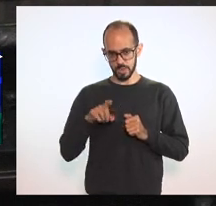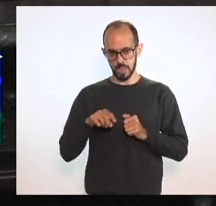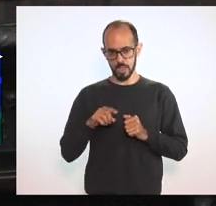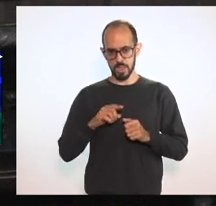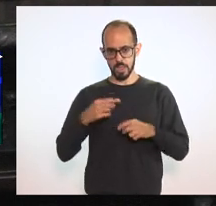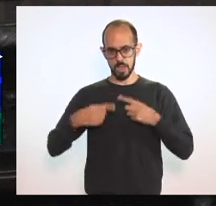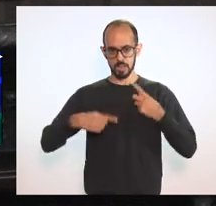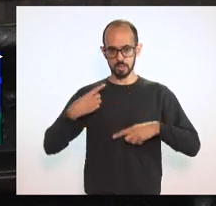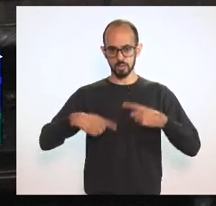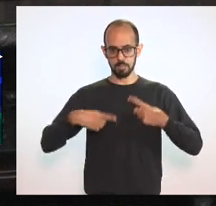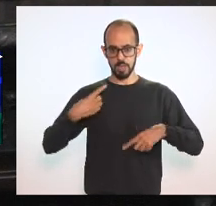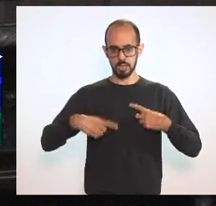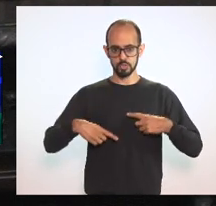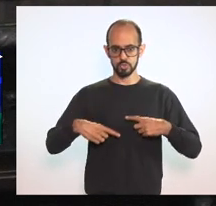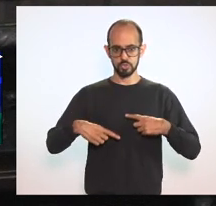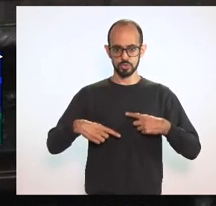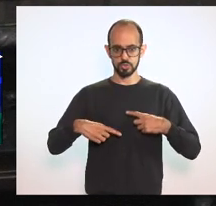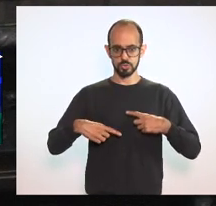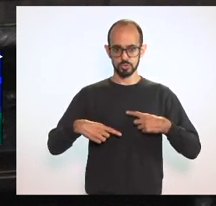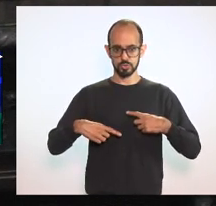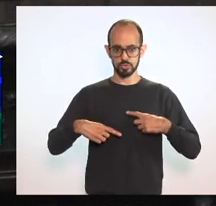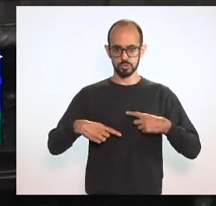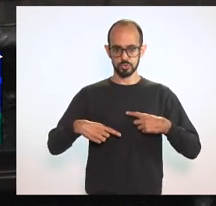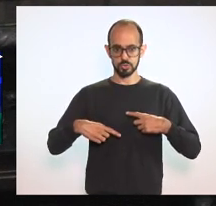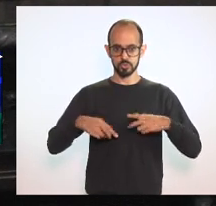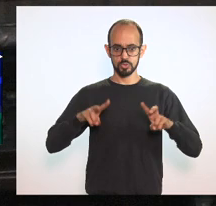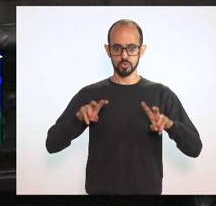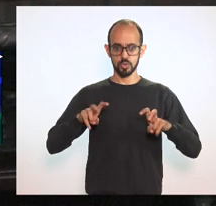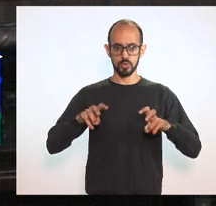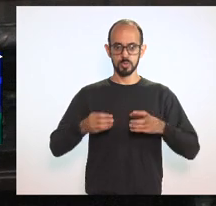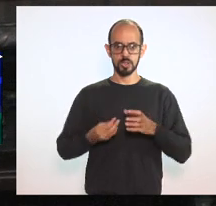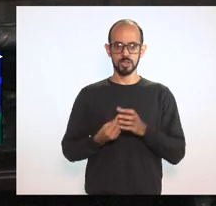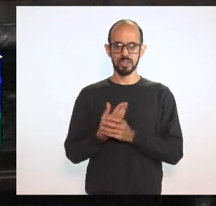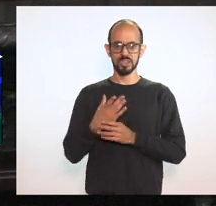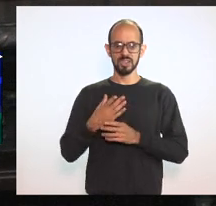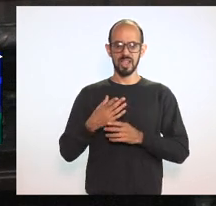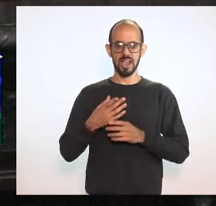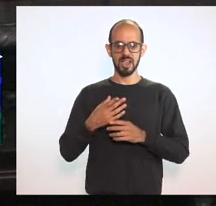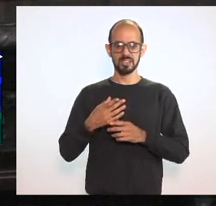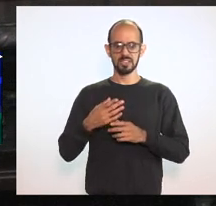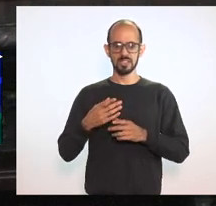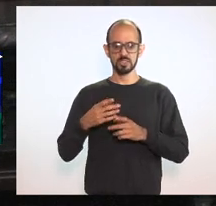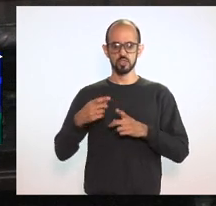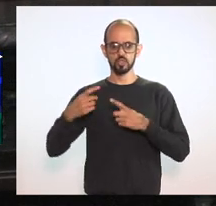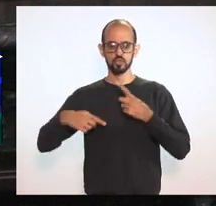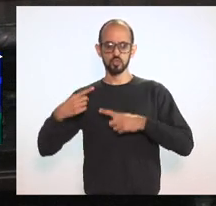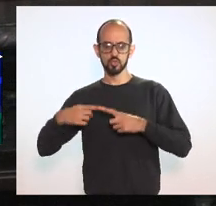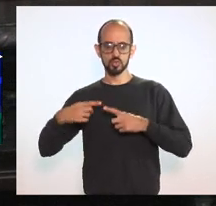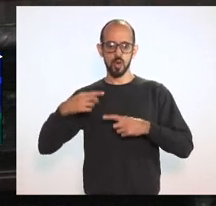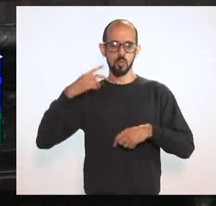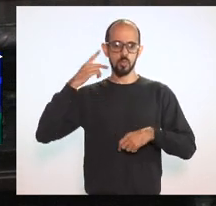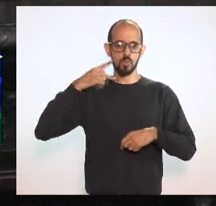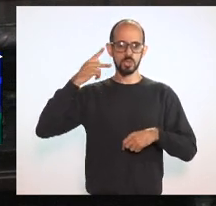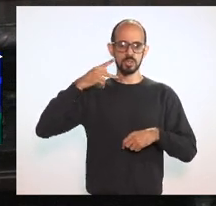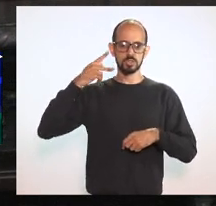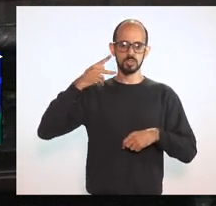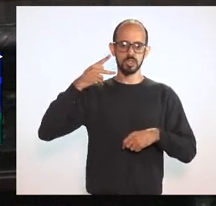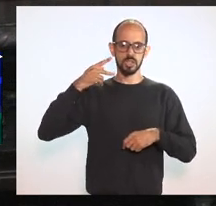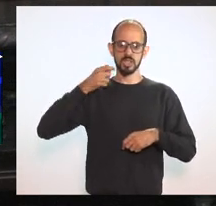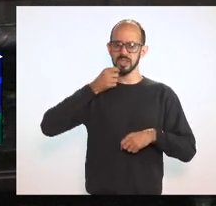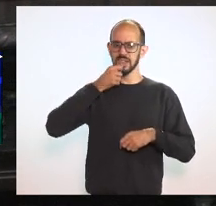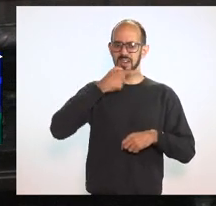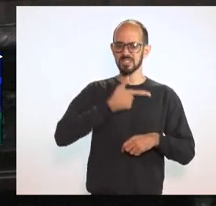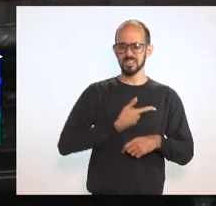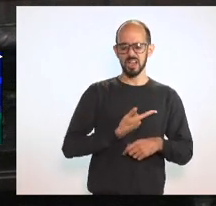sobre a politizar ou não politizar o tema eu acho isso tão engraçado